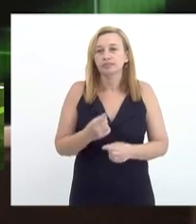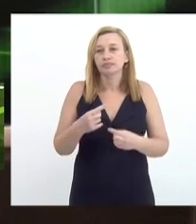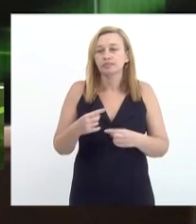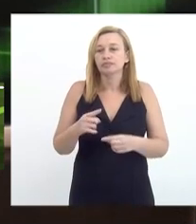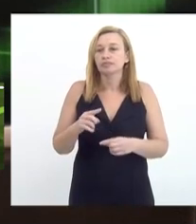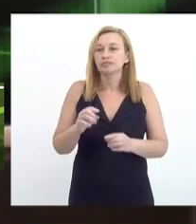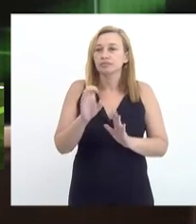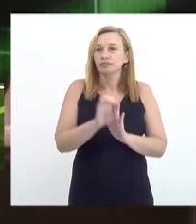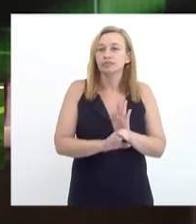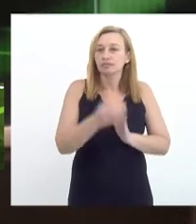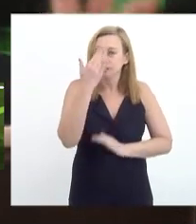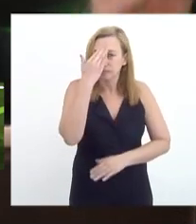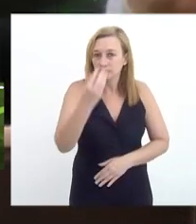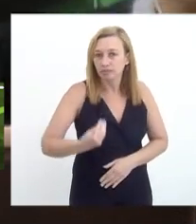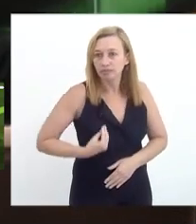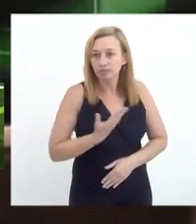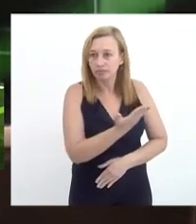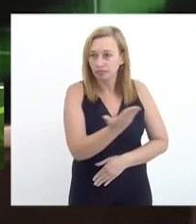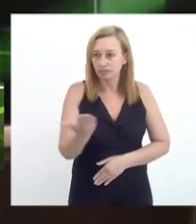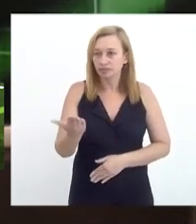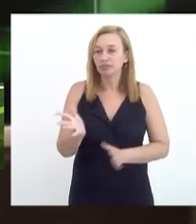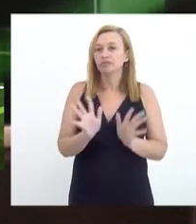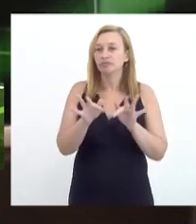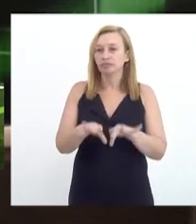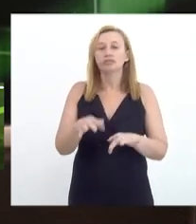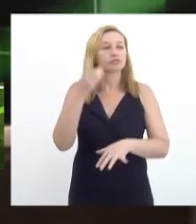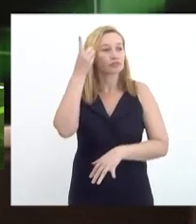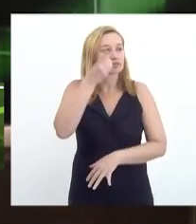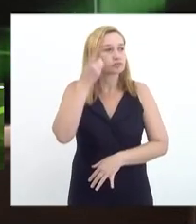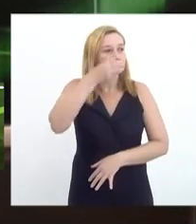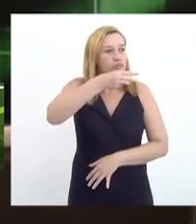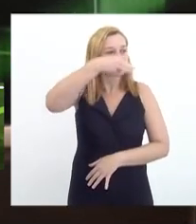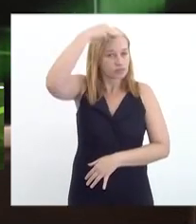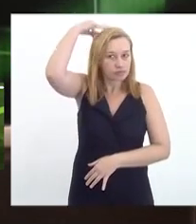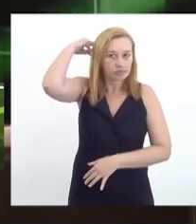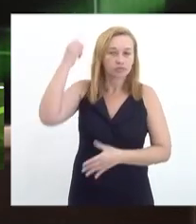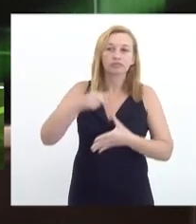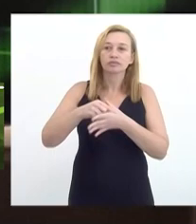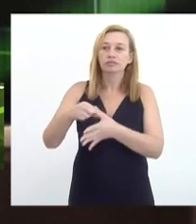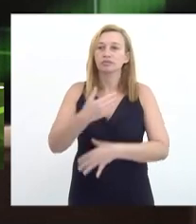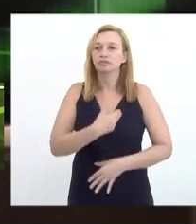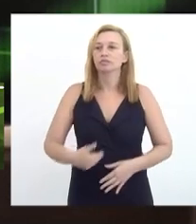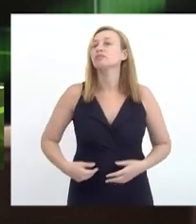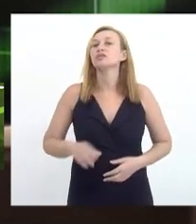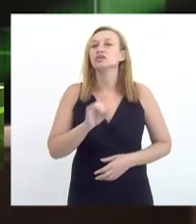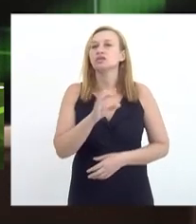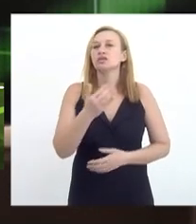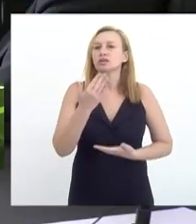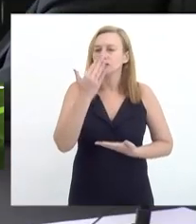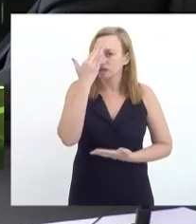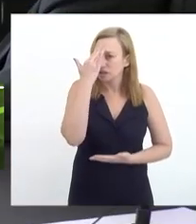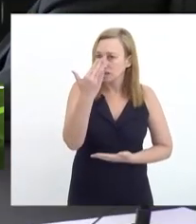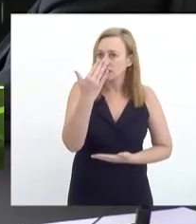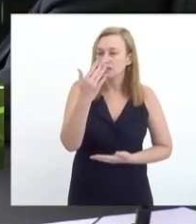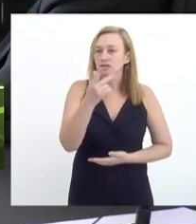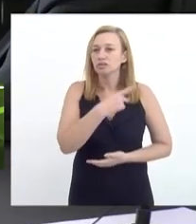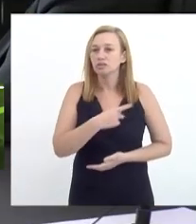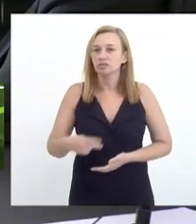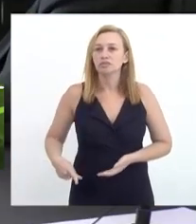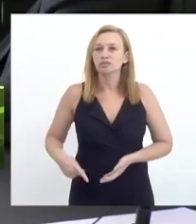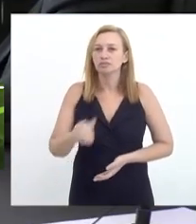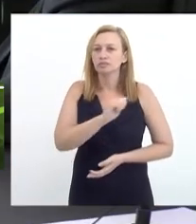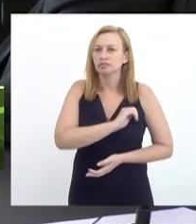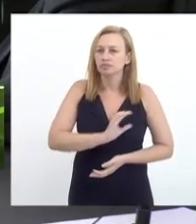Então Agradecer a presença De todos Para encerrar O deputado Márcio Pacheco Direito do governo Eu só queria Agradecer ao presidente André